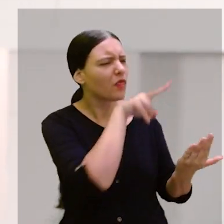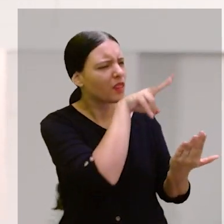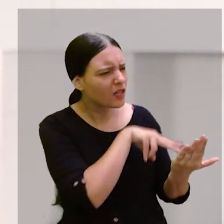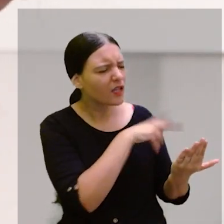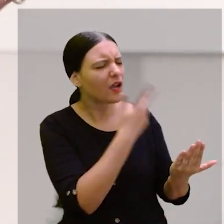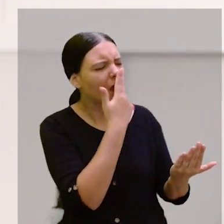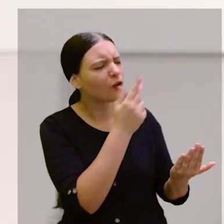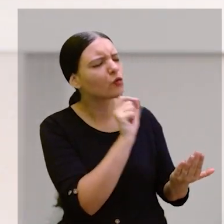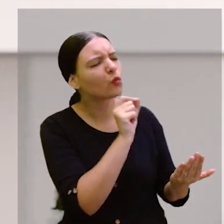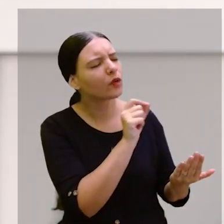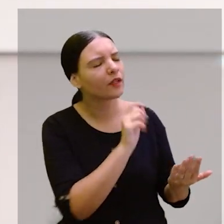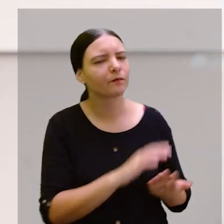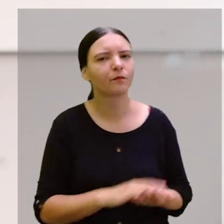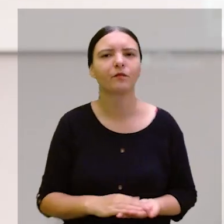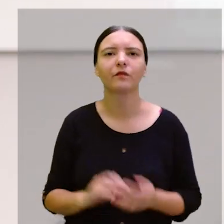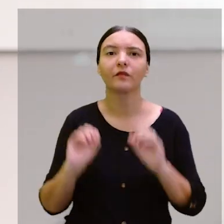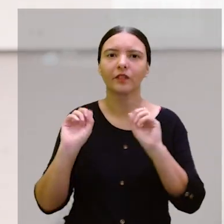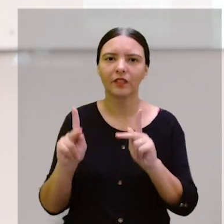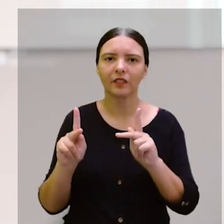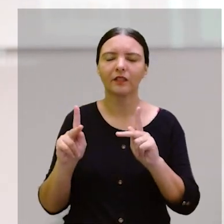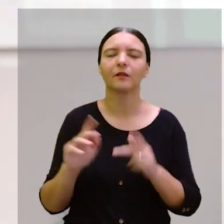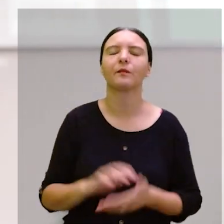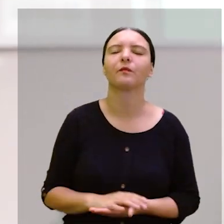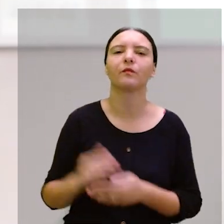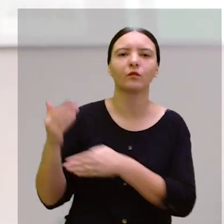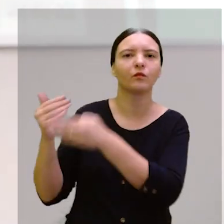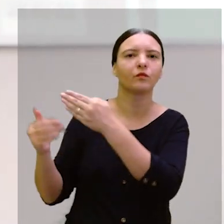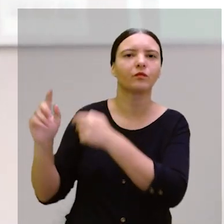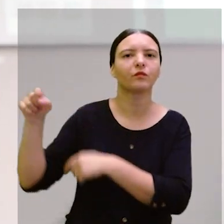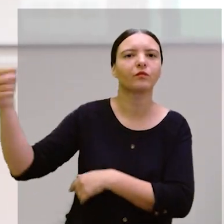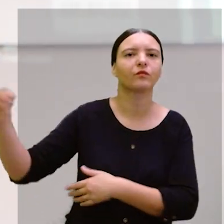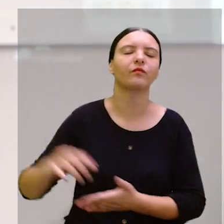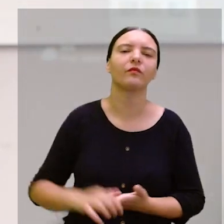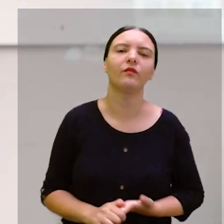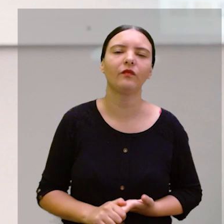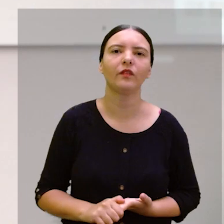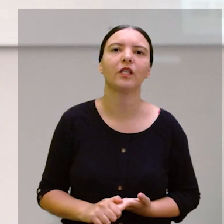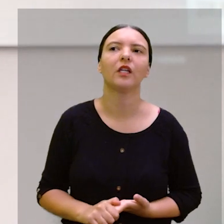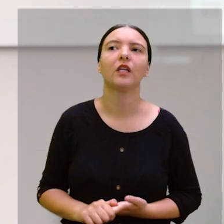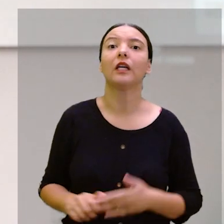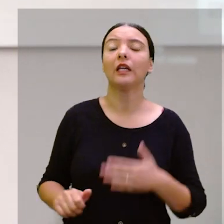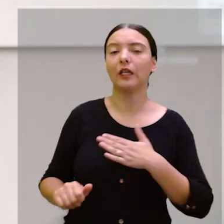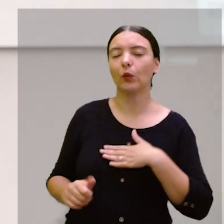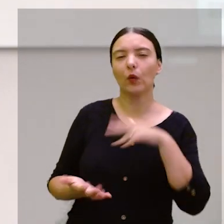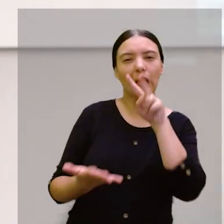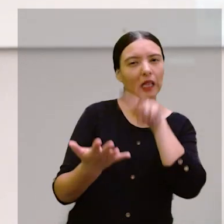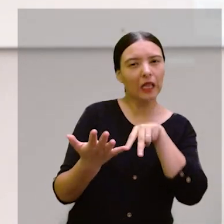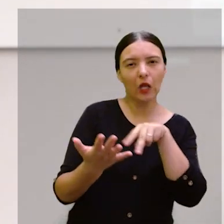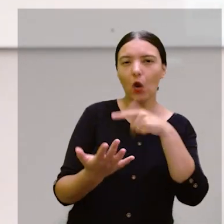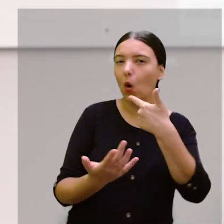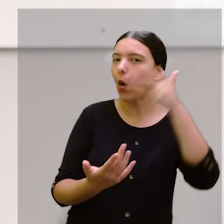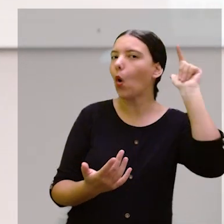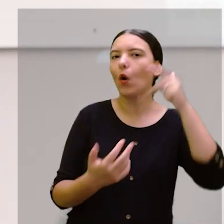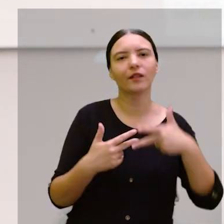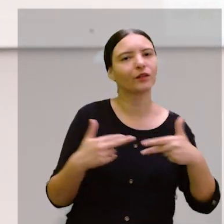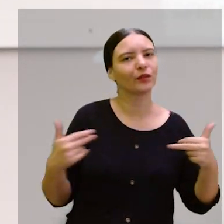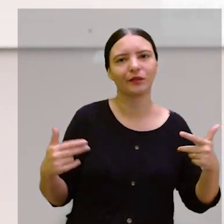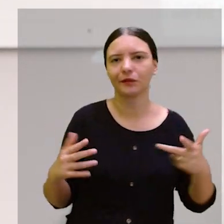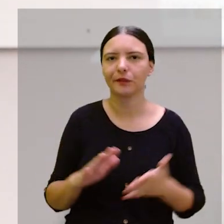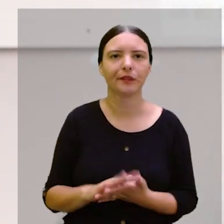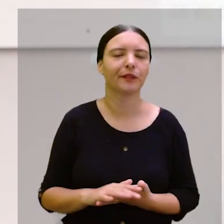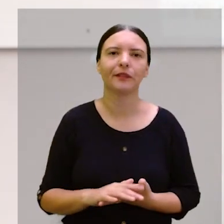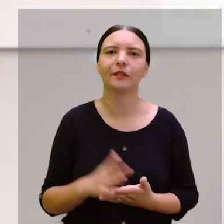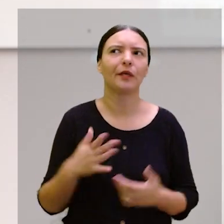a partir daí, podemos passar para frente, Letícia. A partir daí, eu comecei a ler outras coisas. Eu descobri que eu não